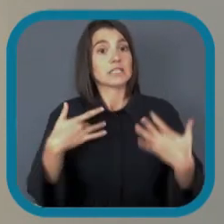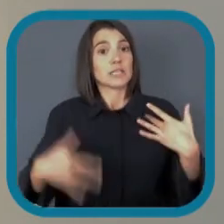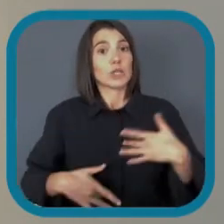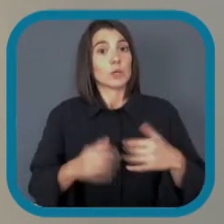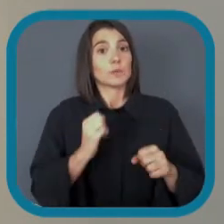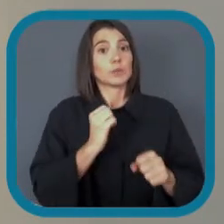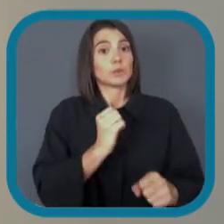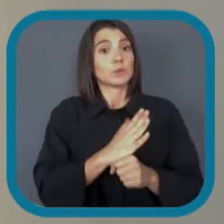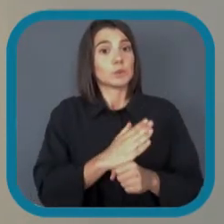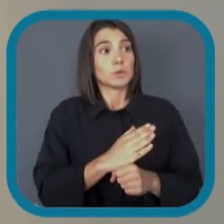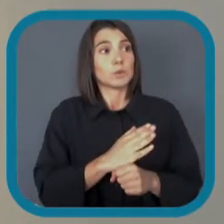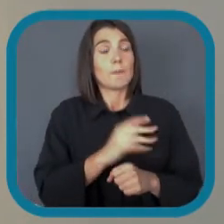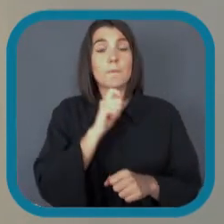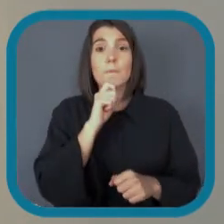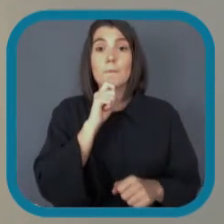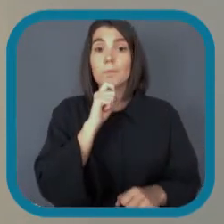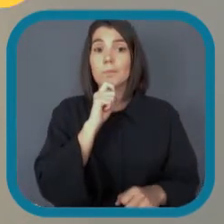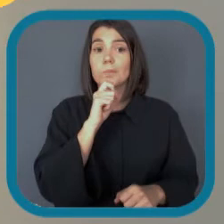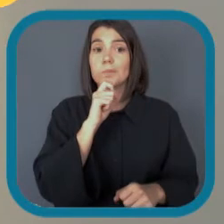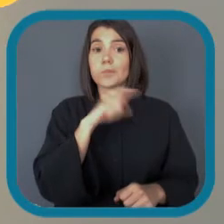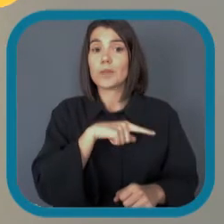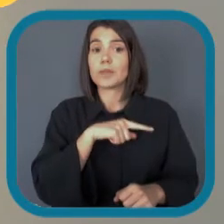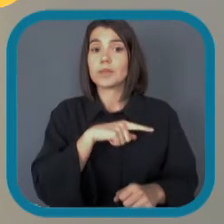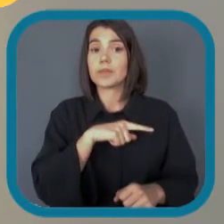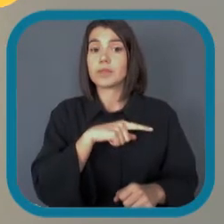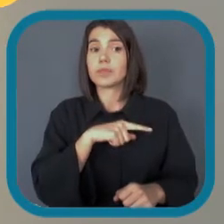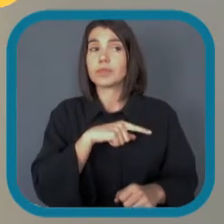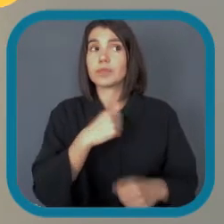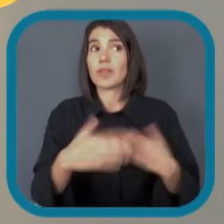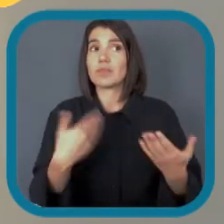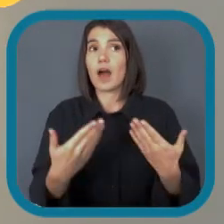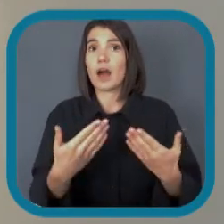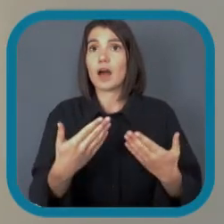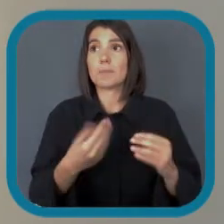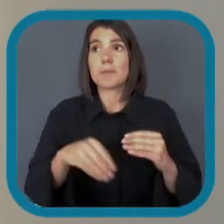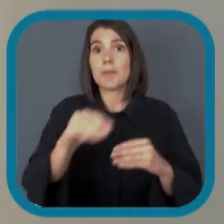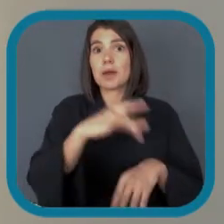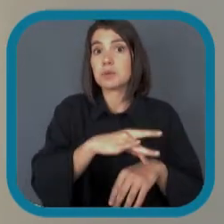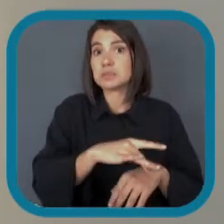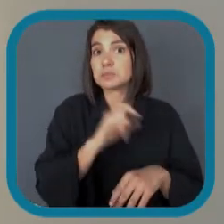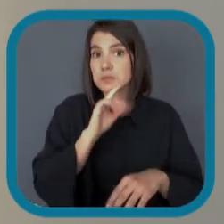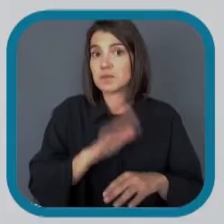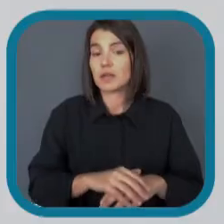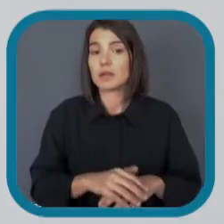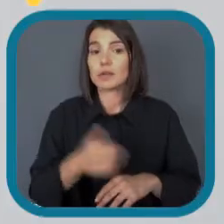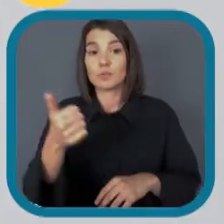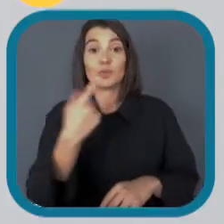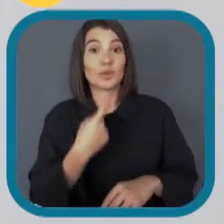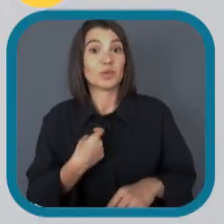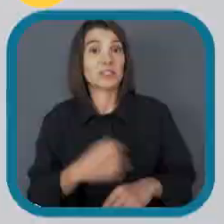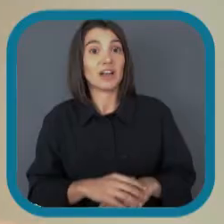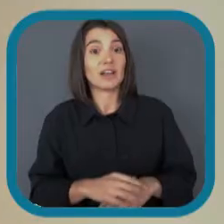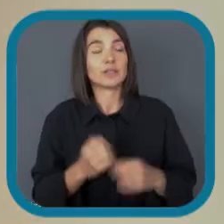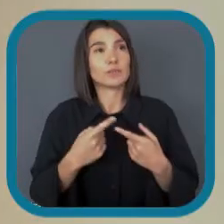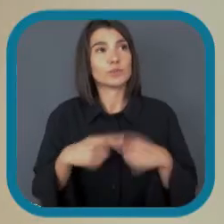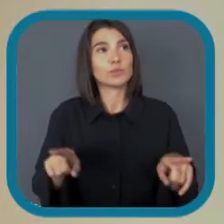tens outros sintomas e pode encadear outras doenças, talvez, sim. Isso é uma excelente